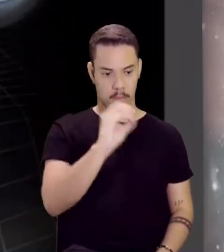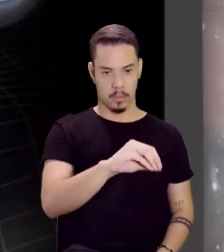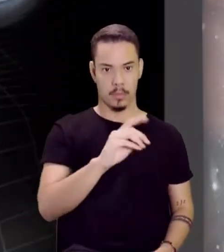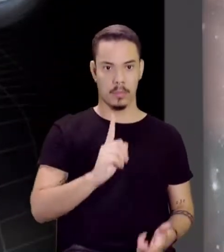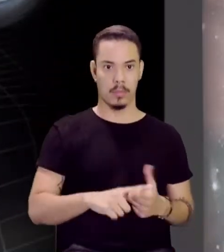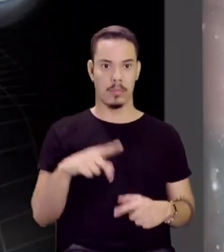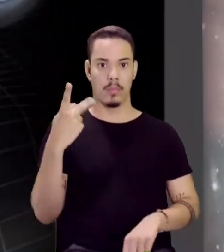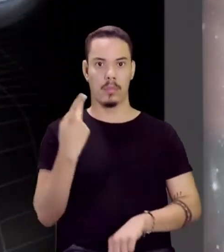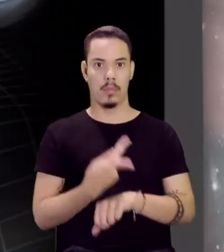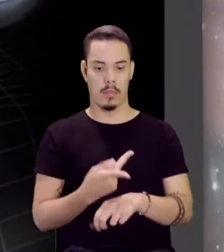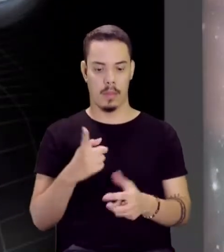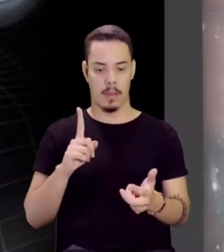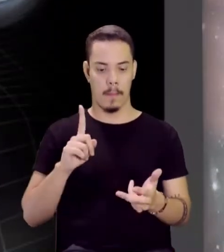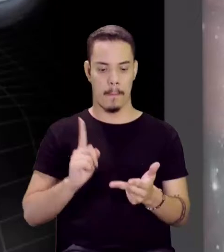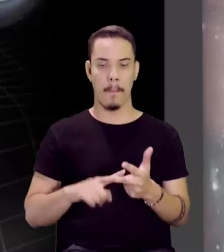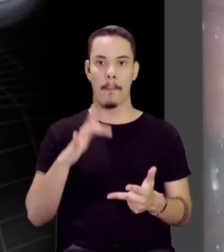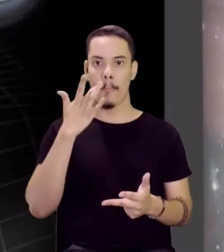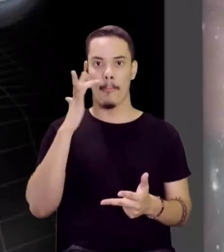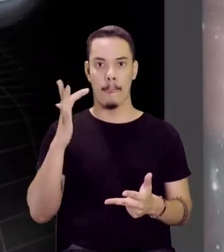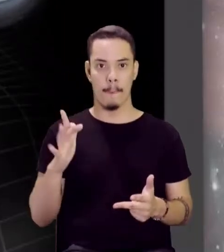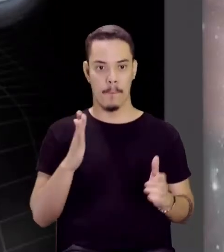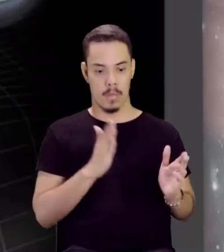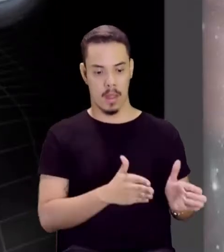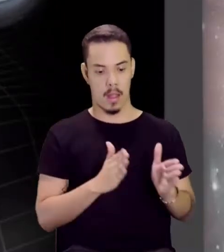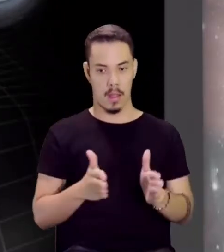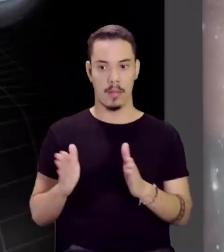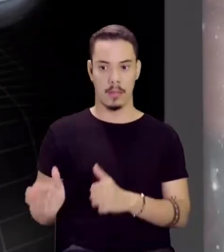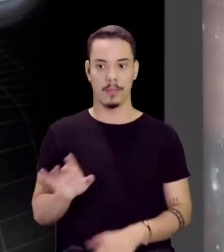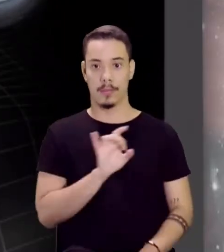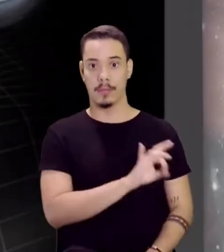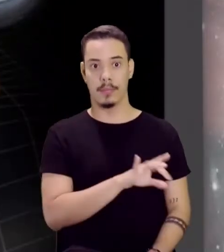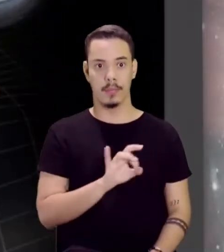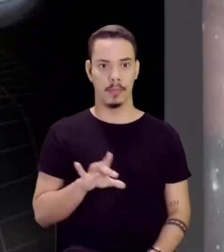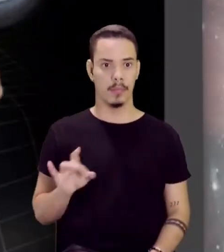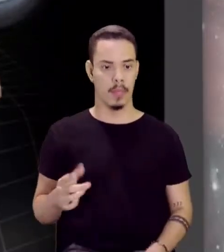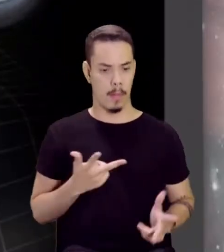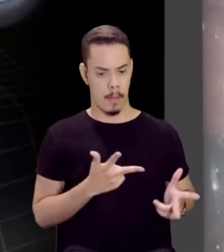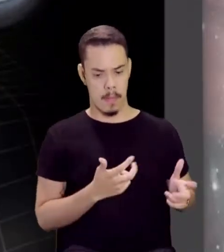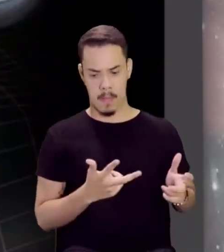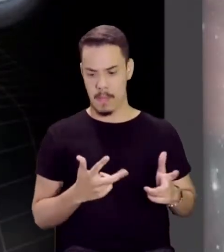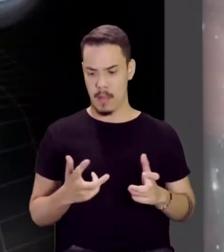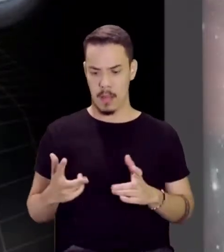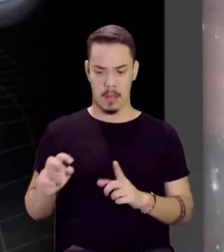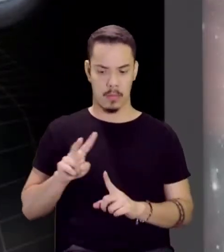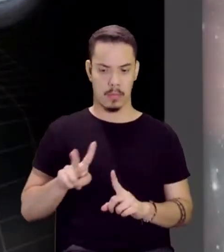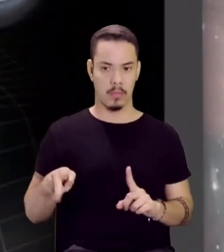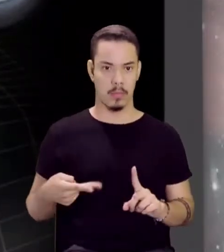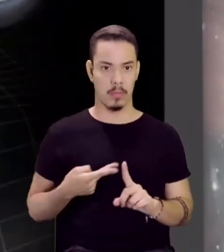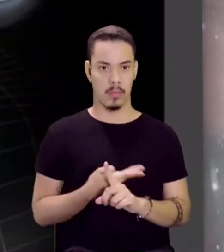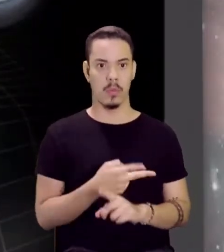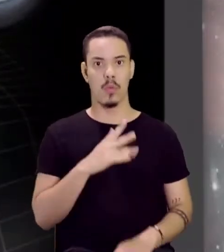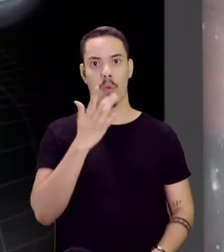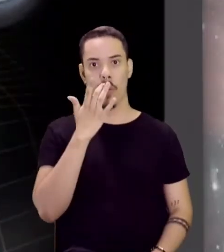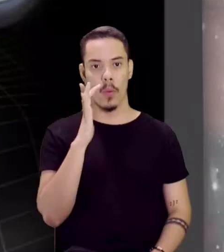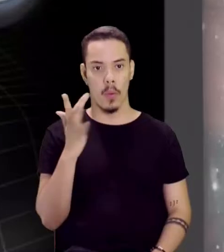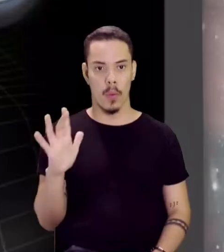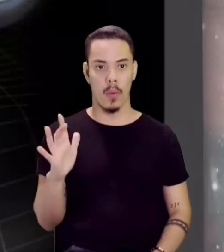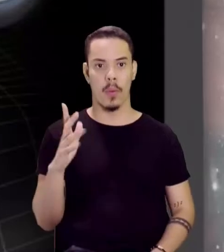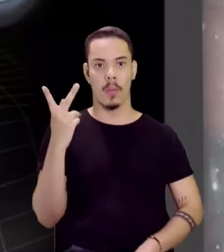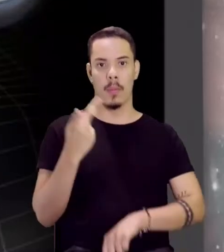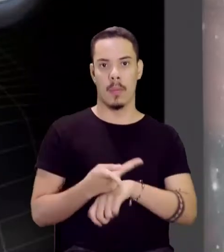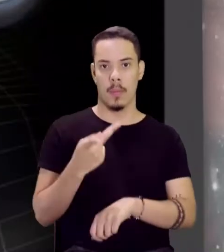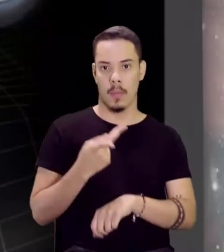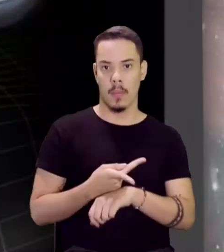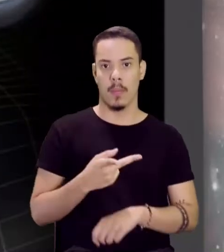no outro e o ouro no outro. E aí ele percebe que a quantidade que deslocou de ouro, prata e a coroa ficou